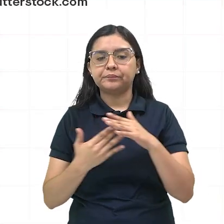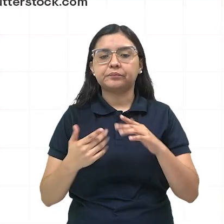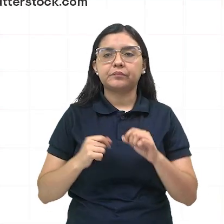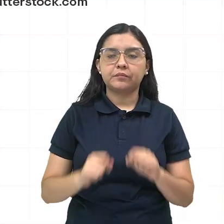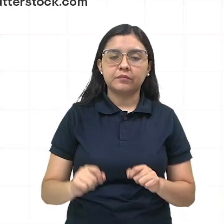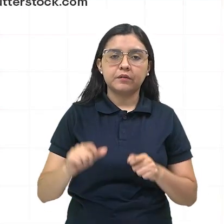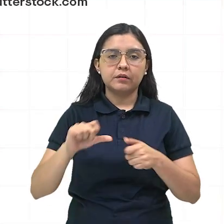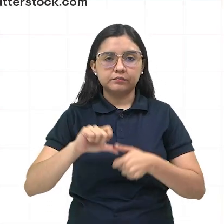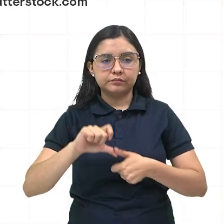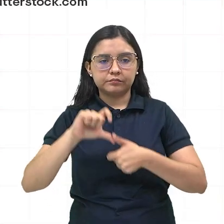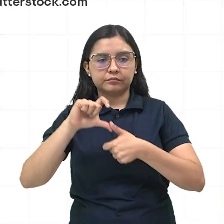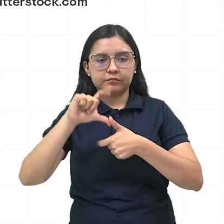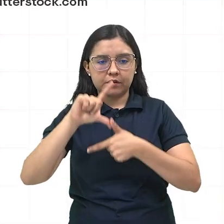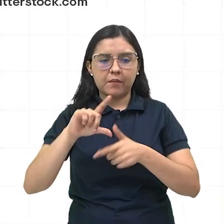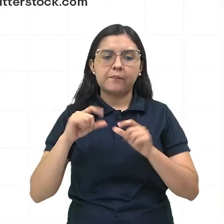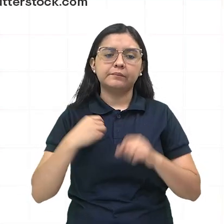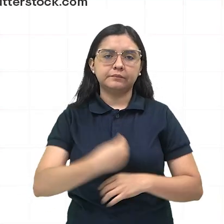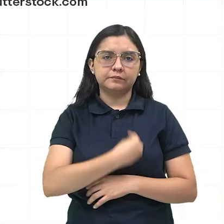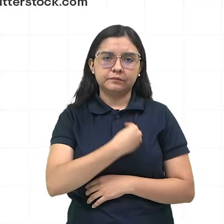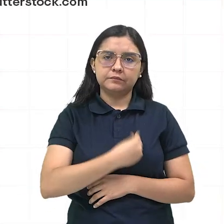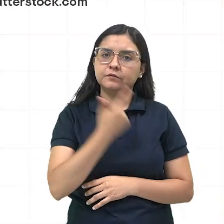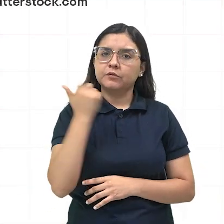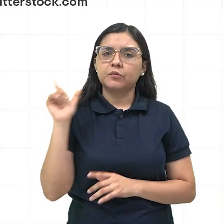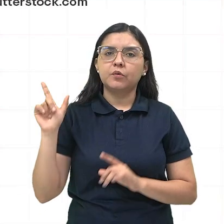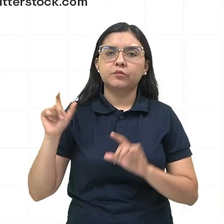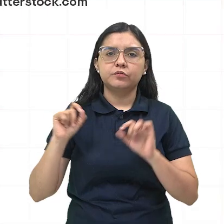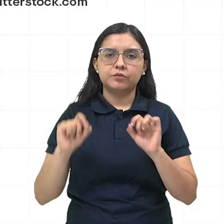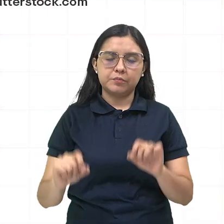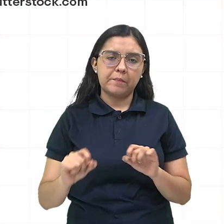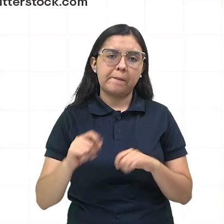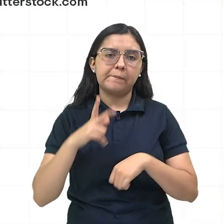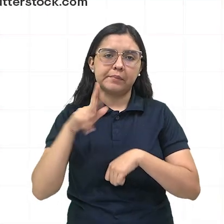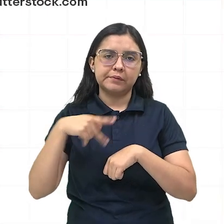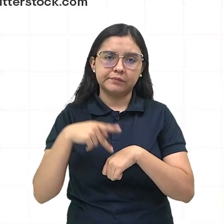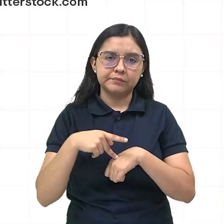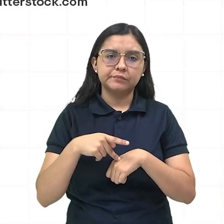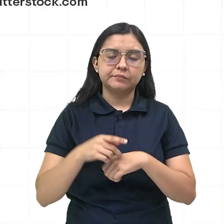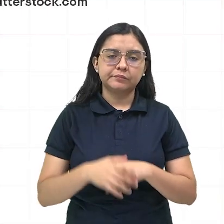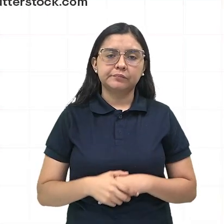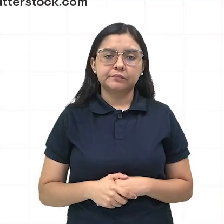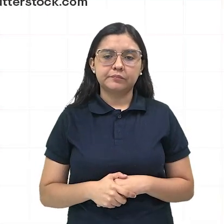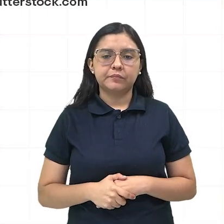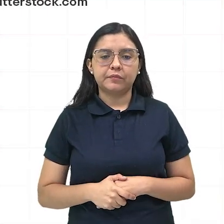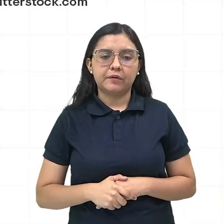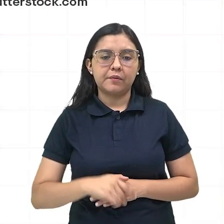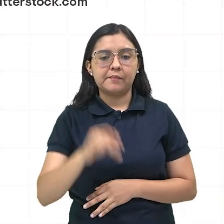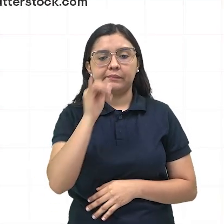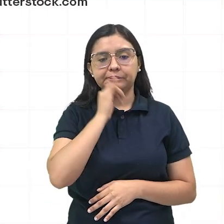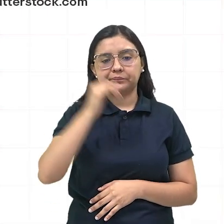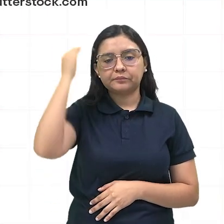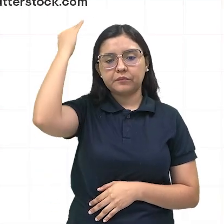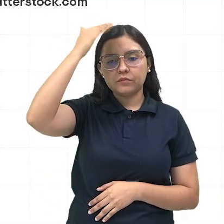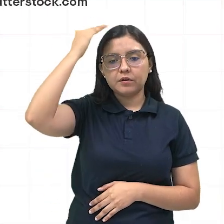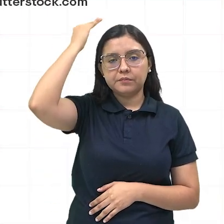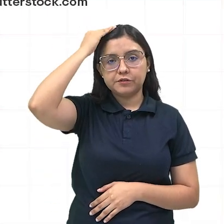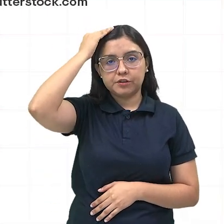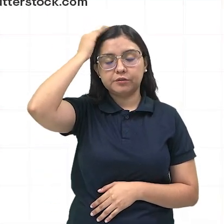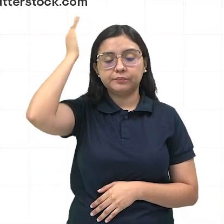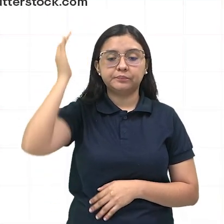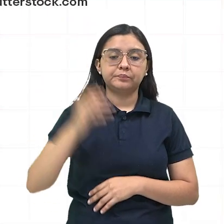da América Latina indo morar em outros países, né? Olha só no caso aí dos mexicanos, por exemplo, né?